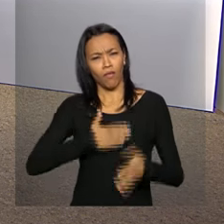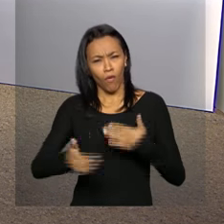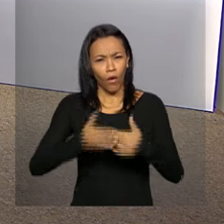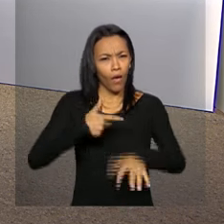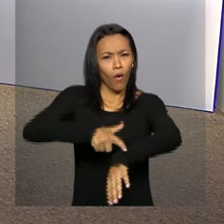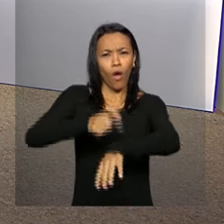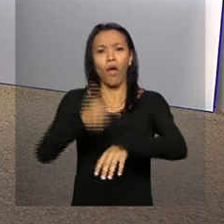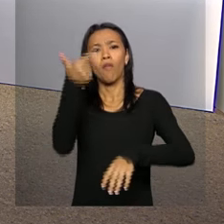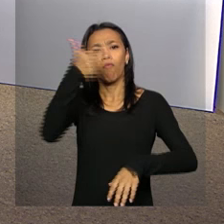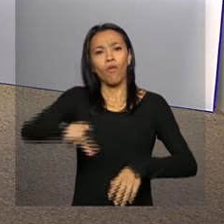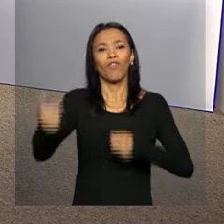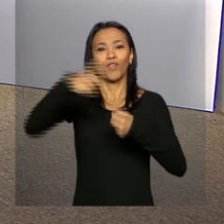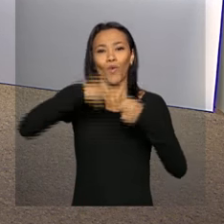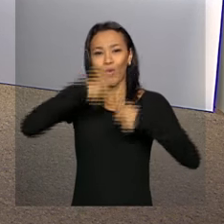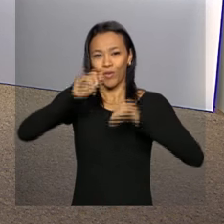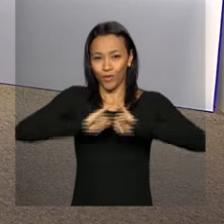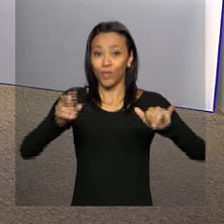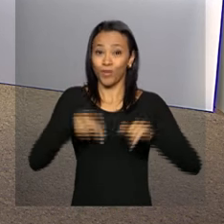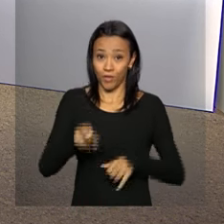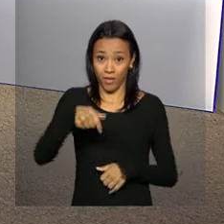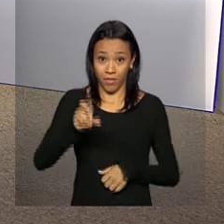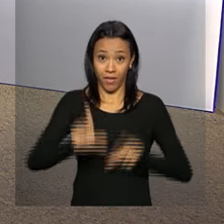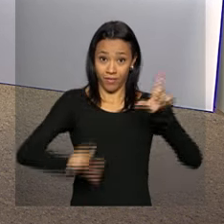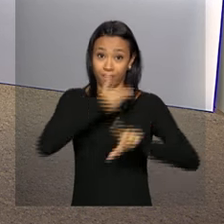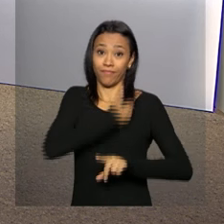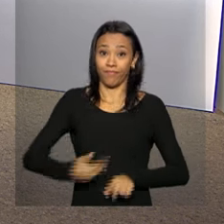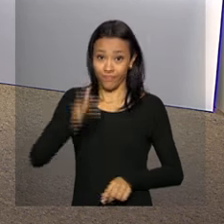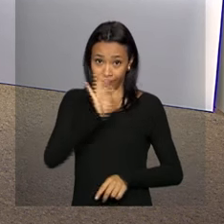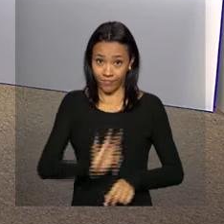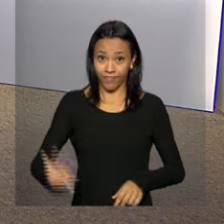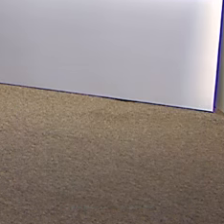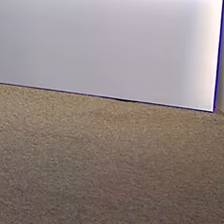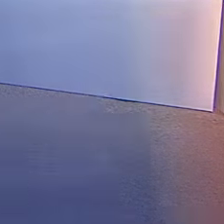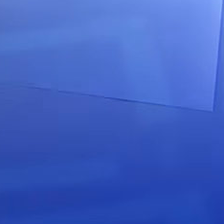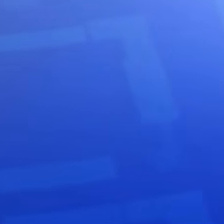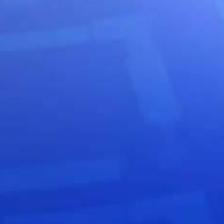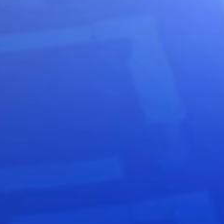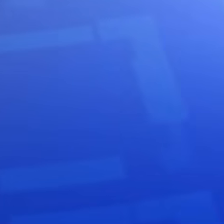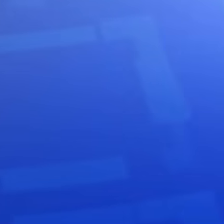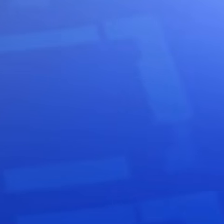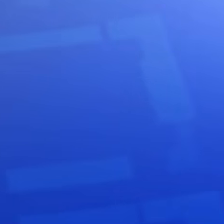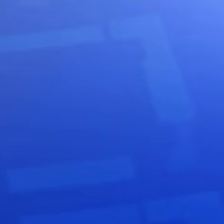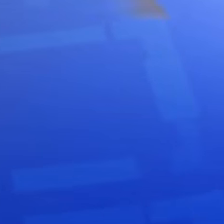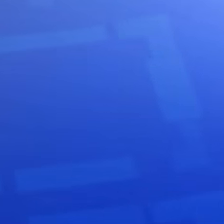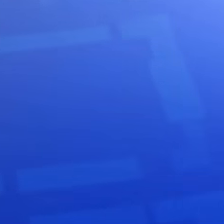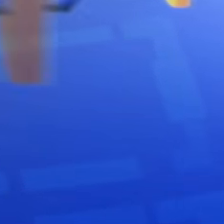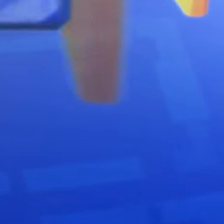momento com outras informações. Continue na NBR, a TV do Governo Federal.